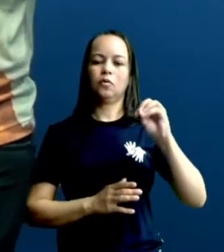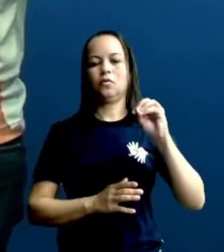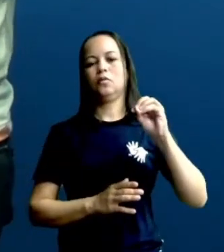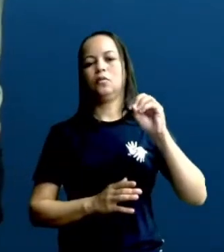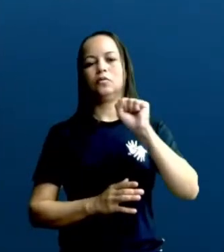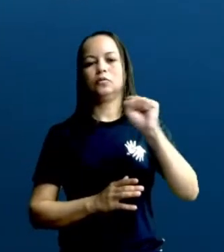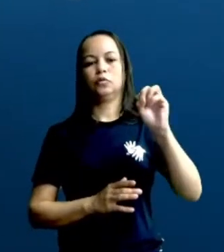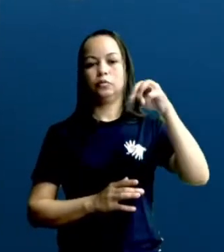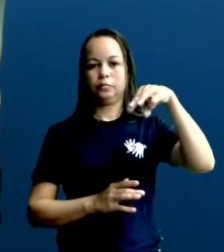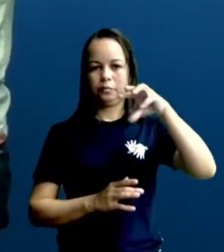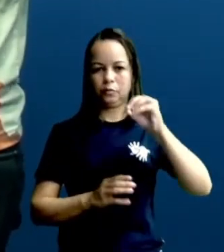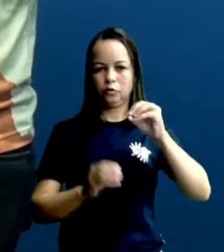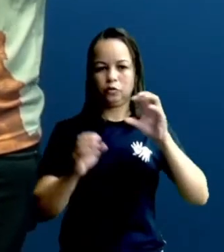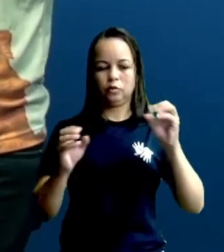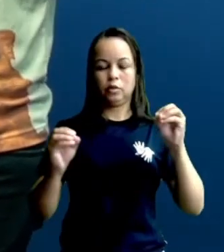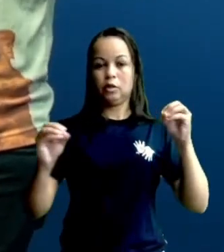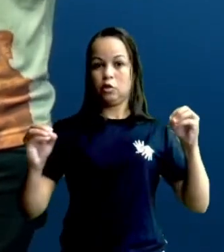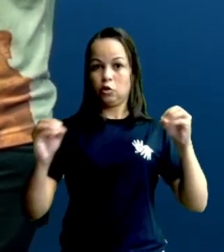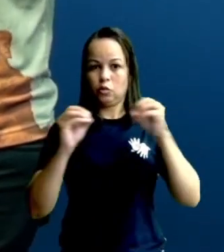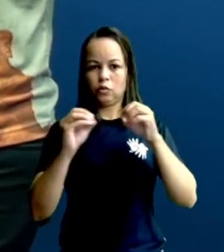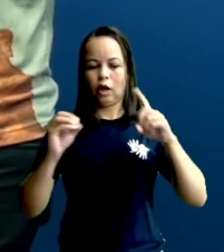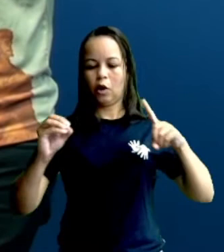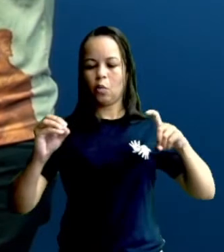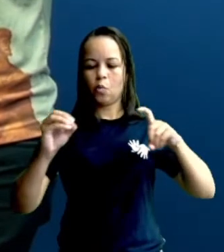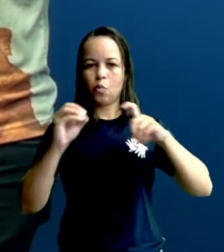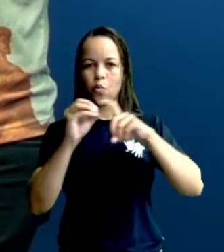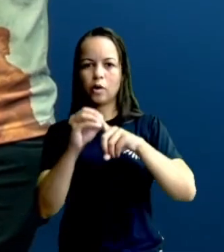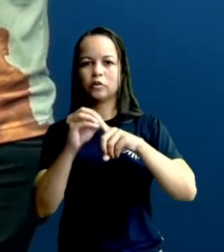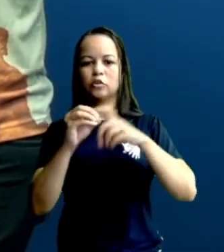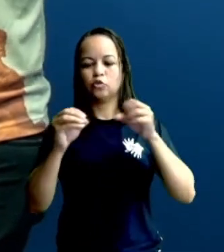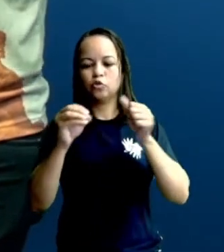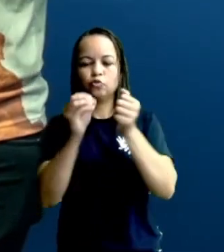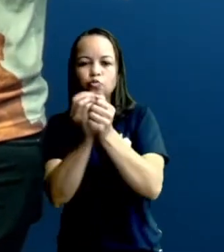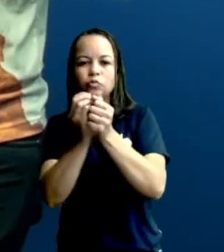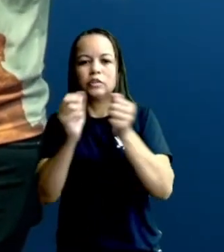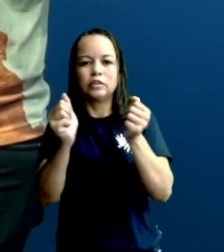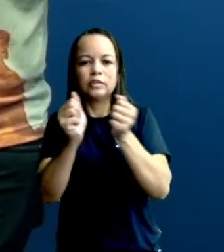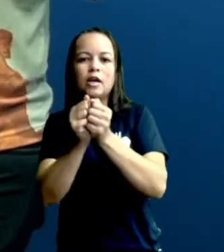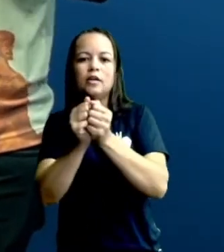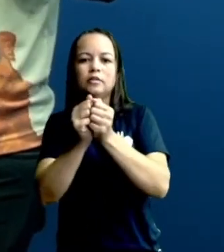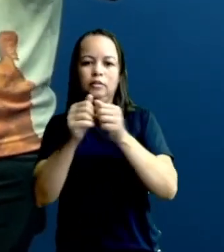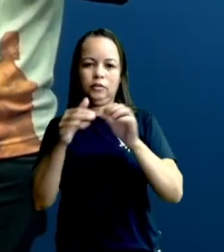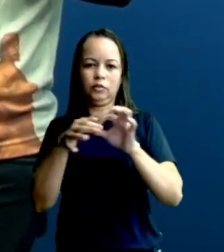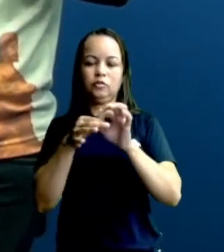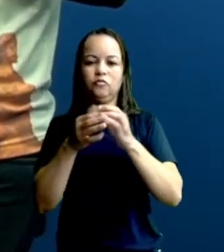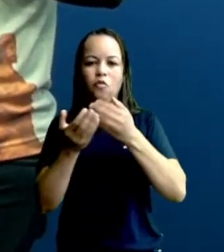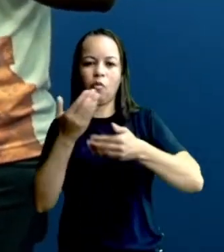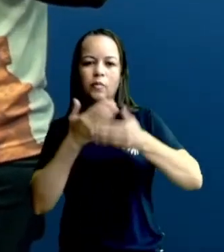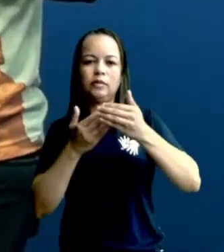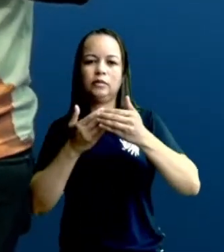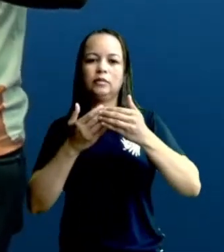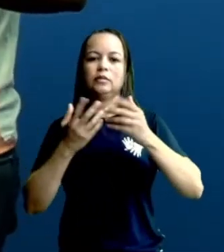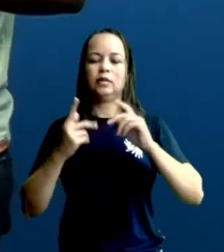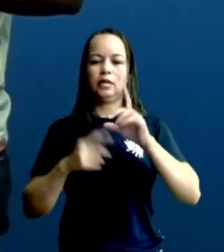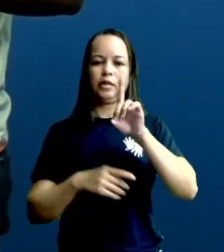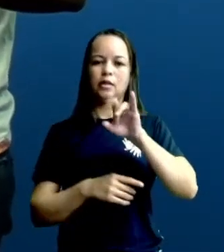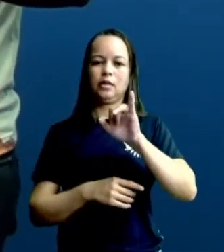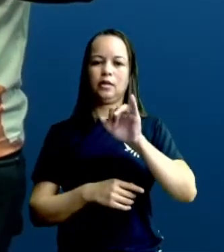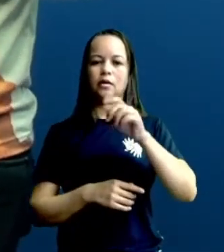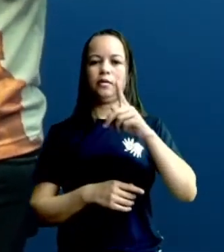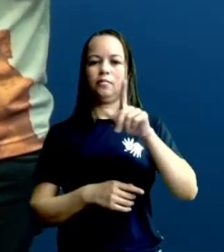completo. A partir, então, juntando a metade do espermatozoide com a outra metade de um óvulo, forma-se um indivíduo